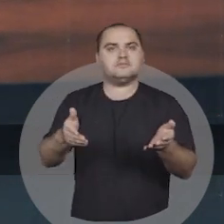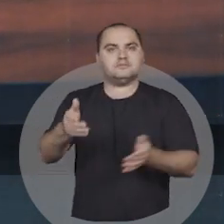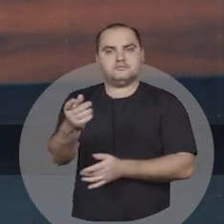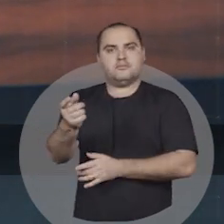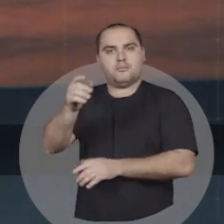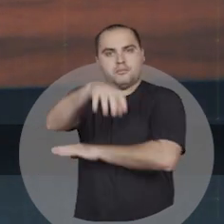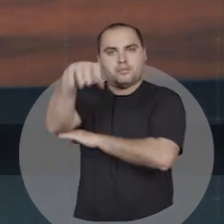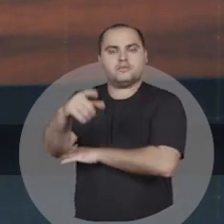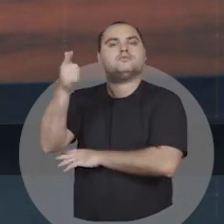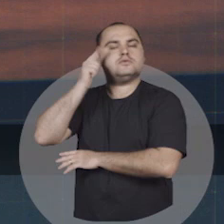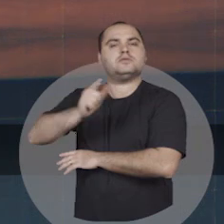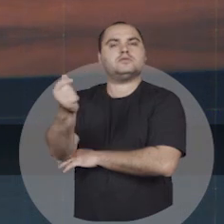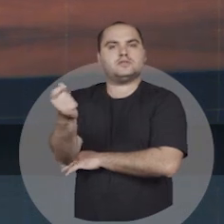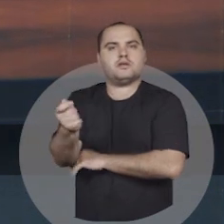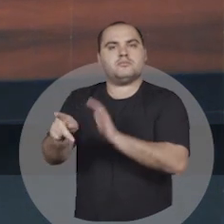aumento de